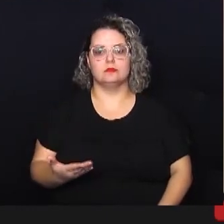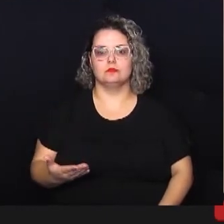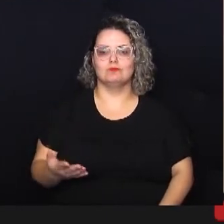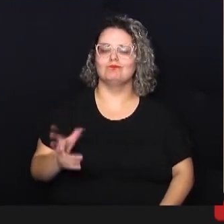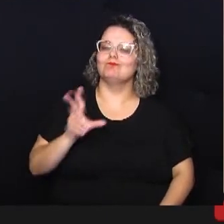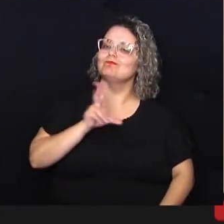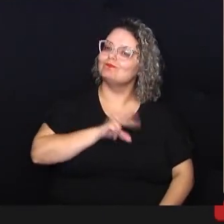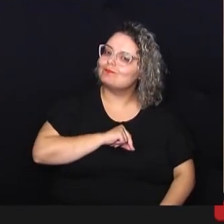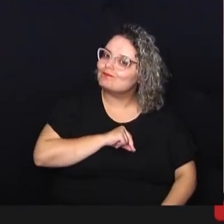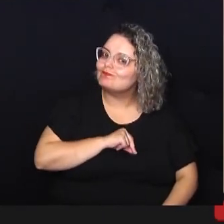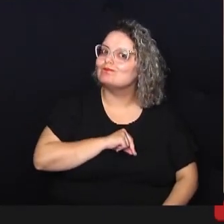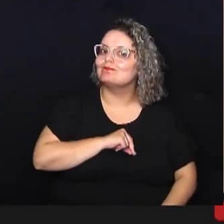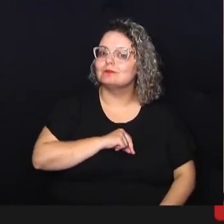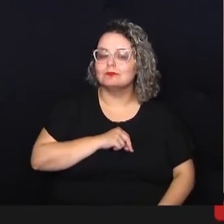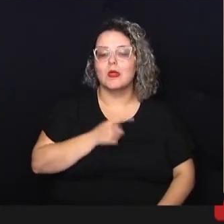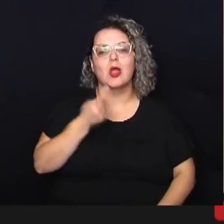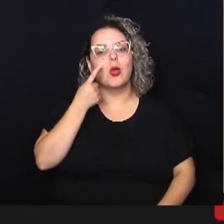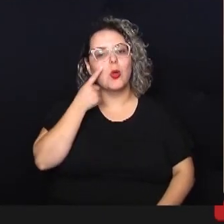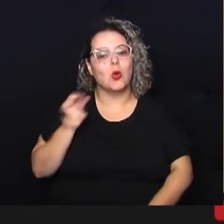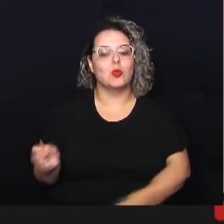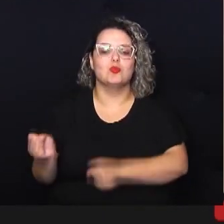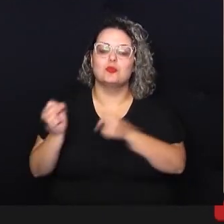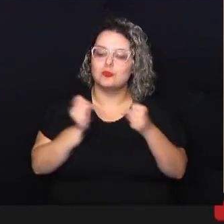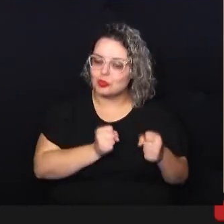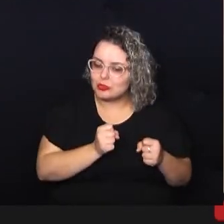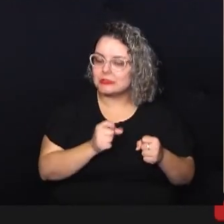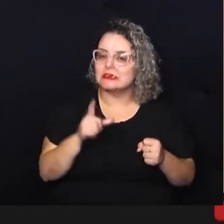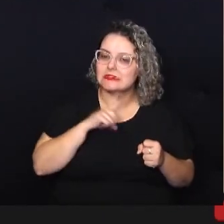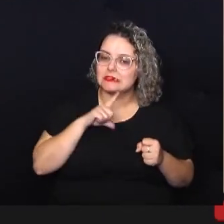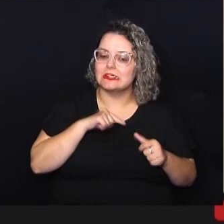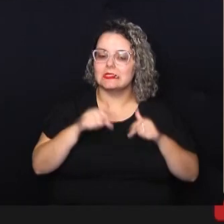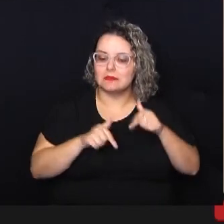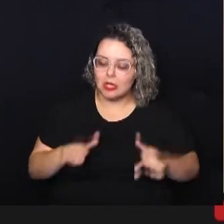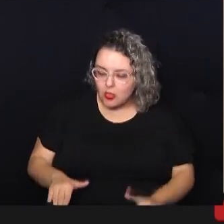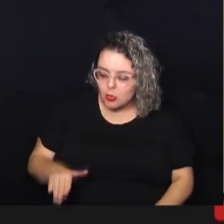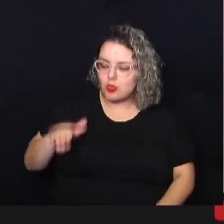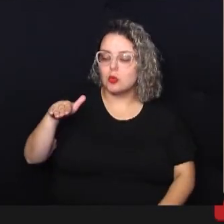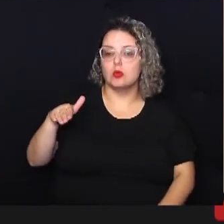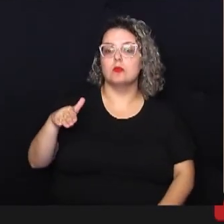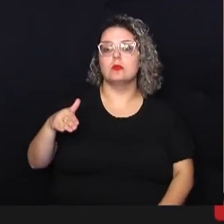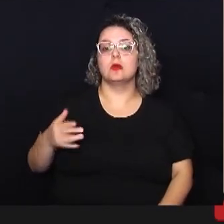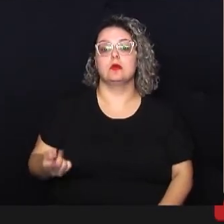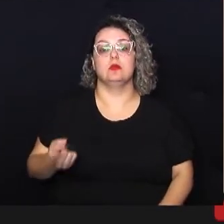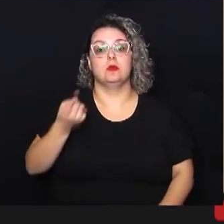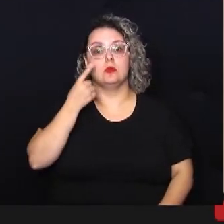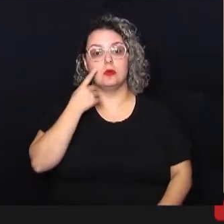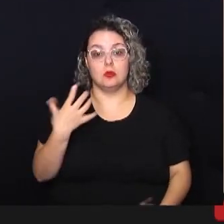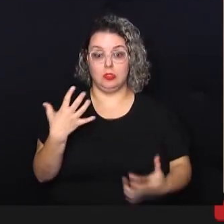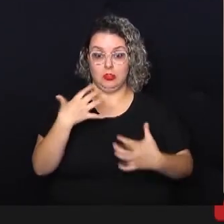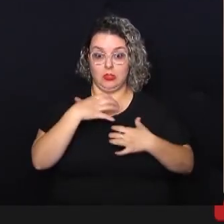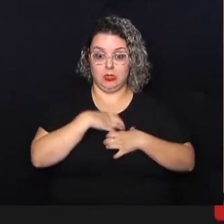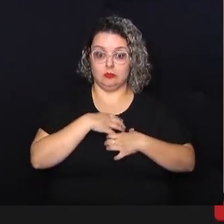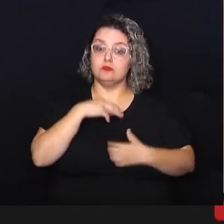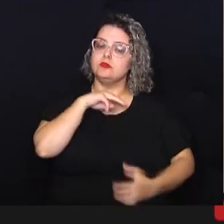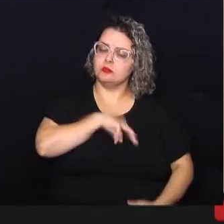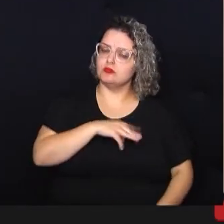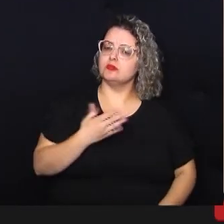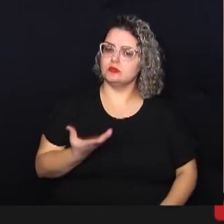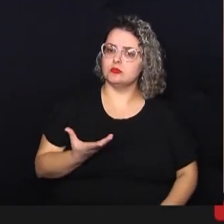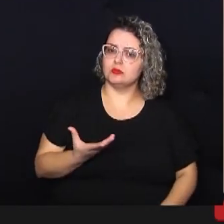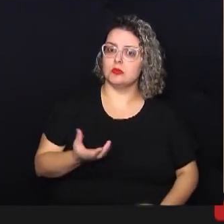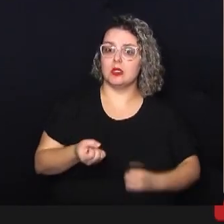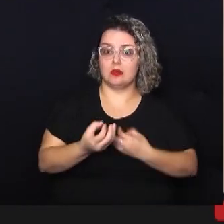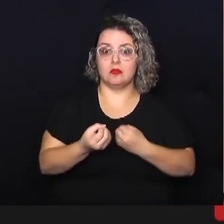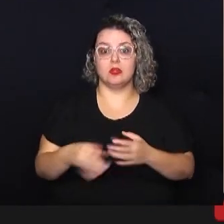olha o poder que tem você trabalhar isso desde pequeno. Né? Olha como eu senti uma missão, sabe? Essa informação tem que chegar